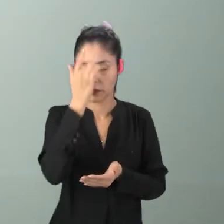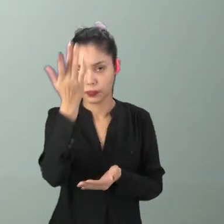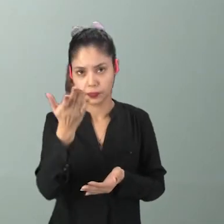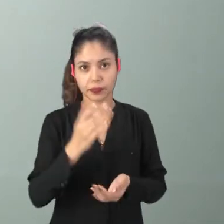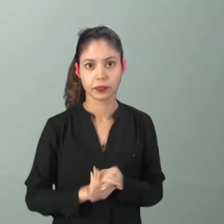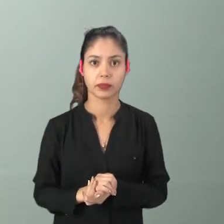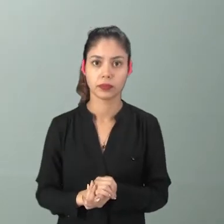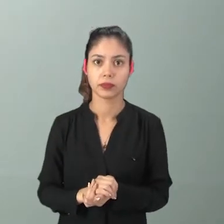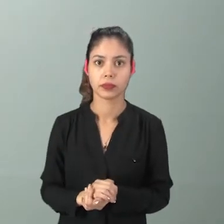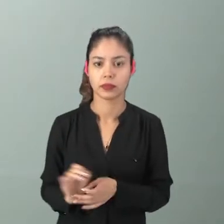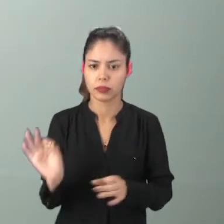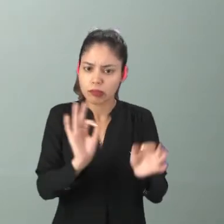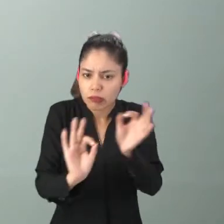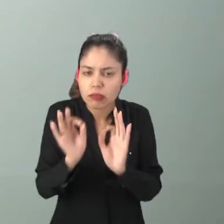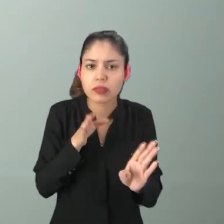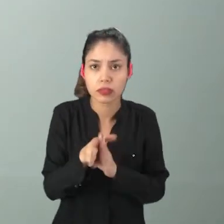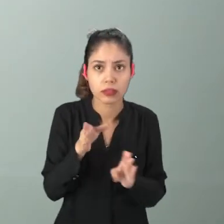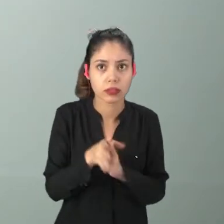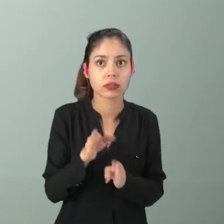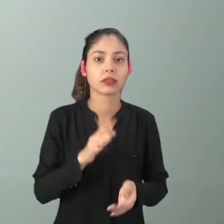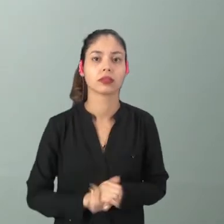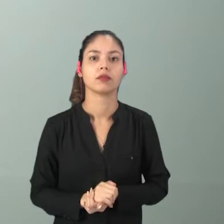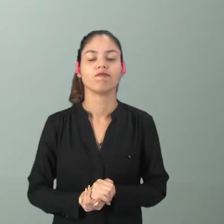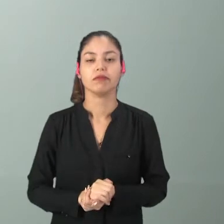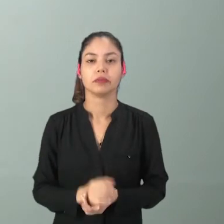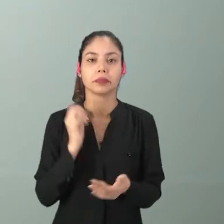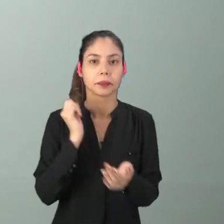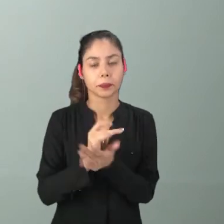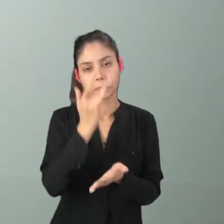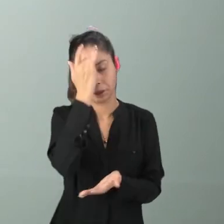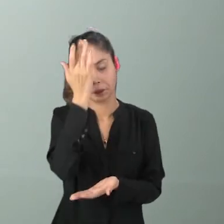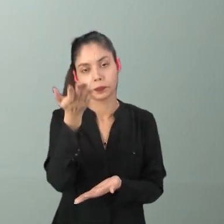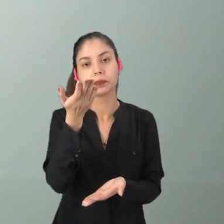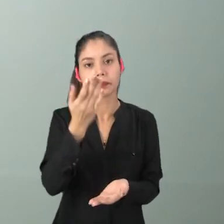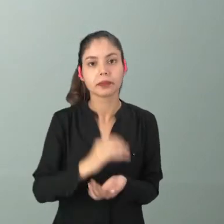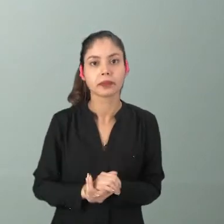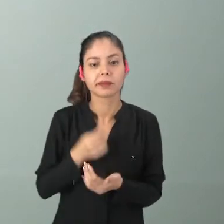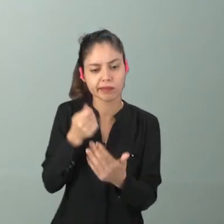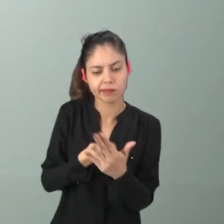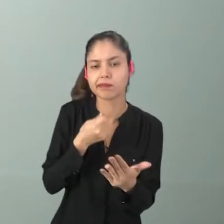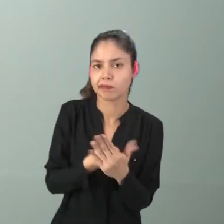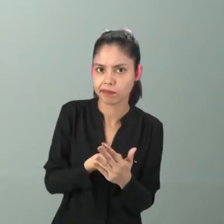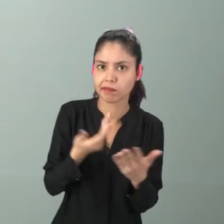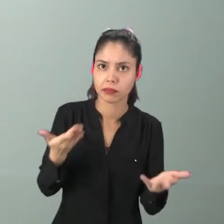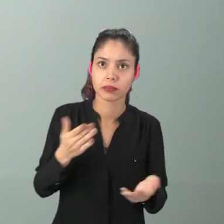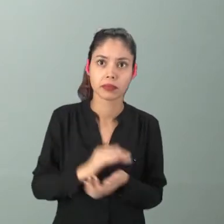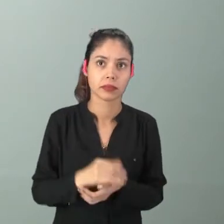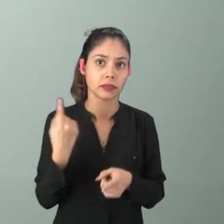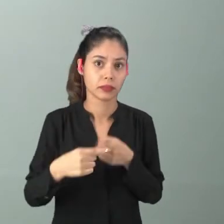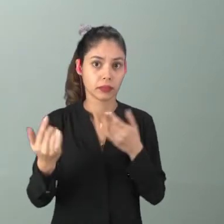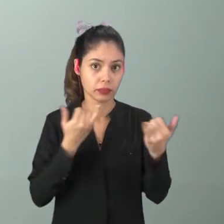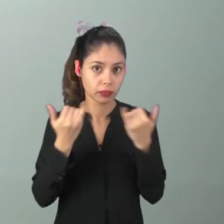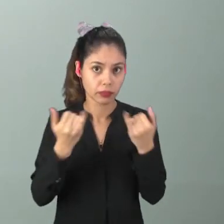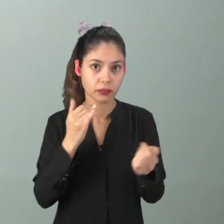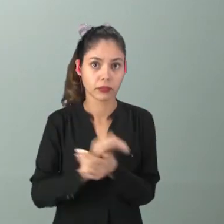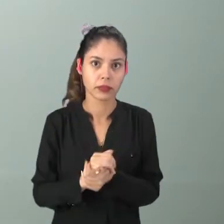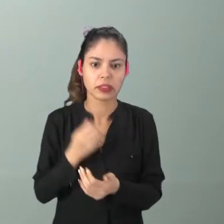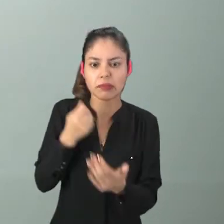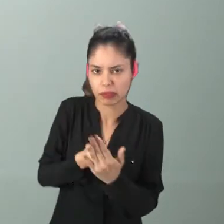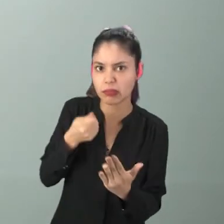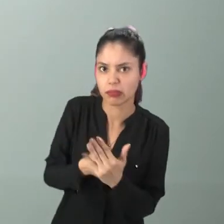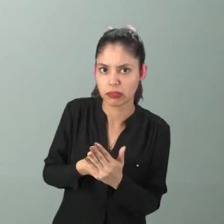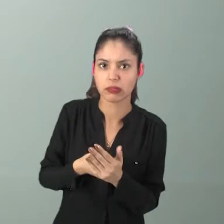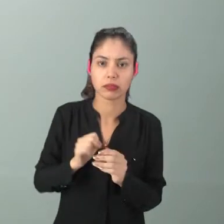facilmente controláveis, são mais facilmente convencidos por propagandas mais